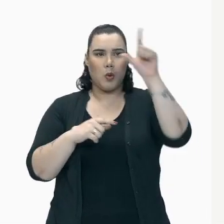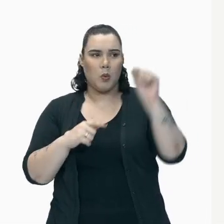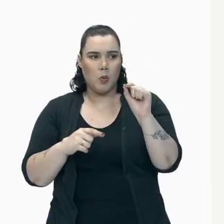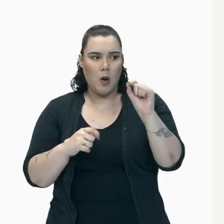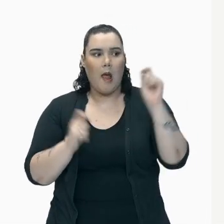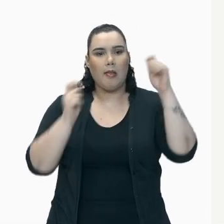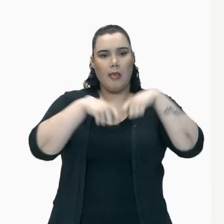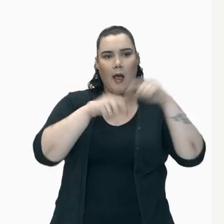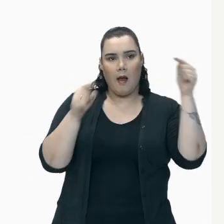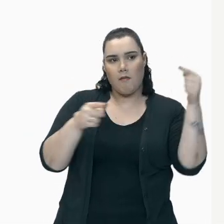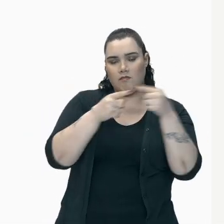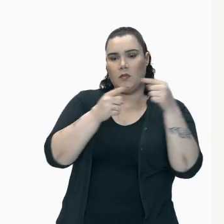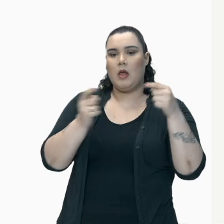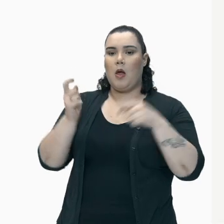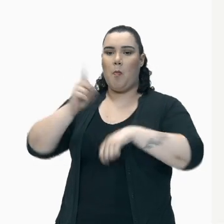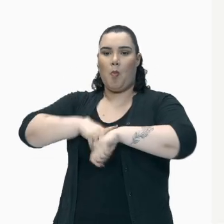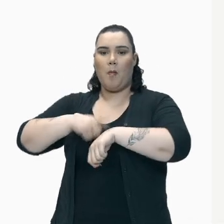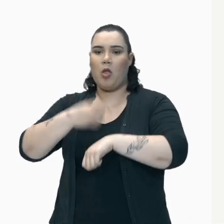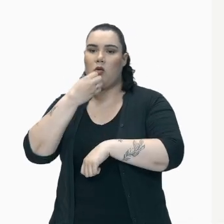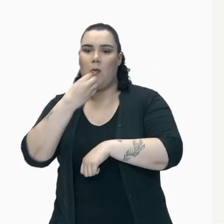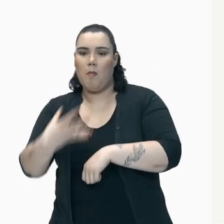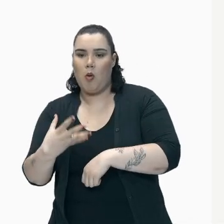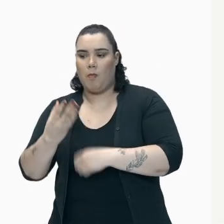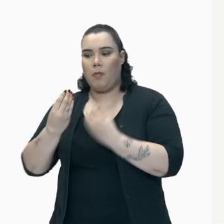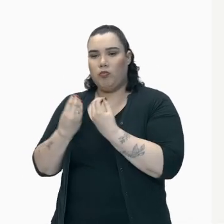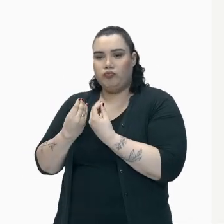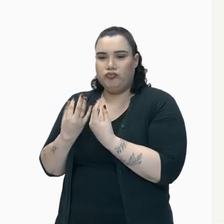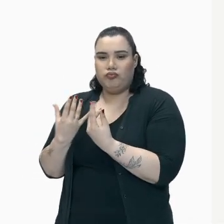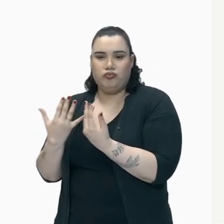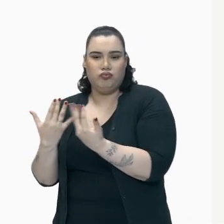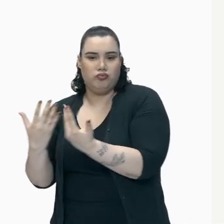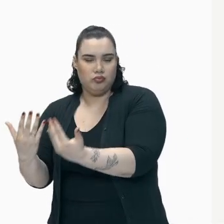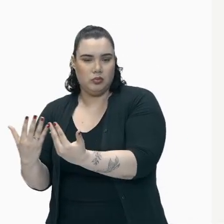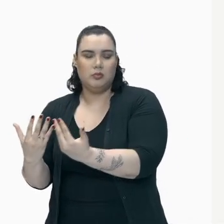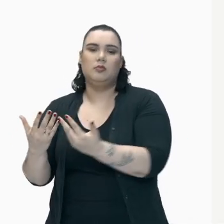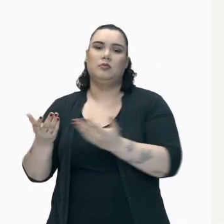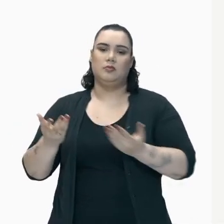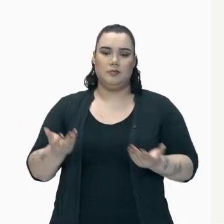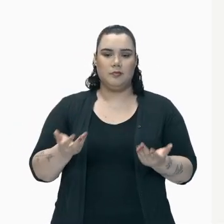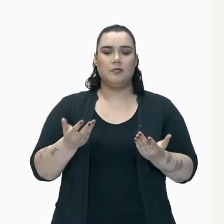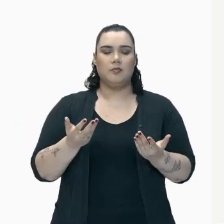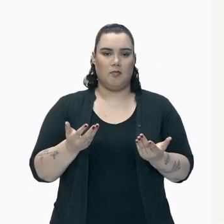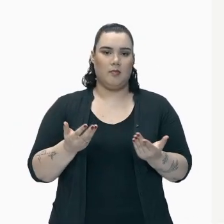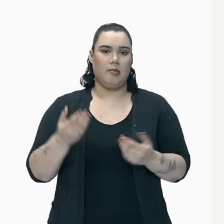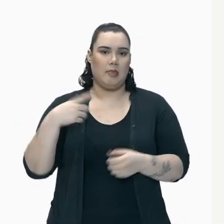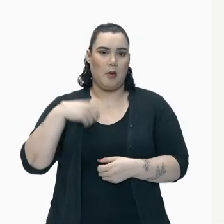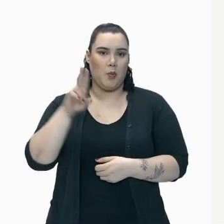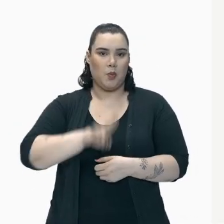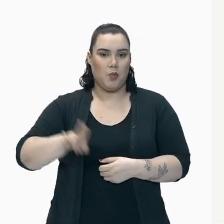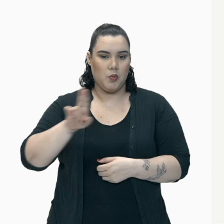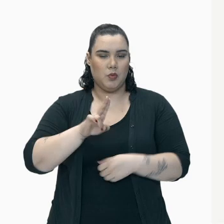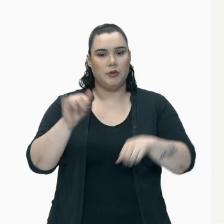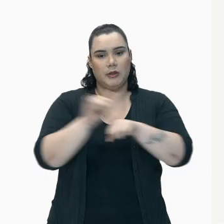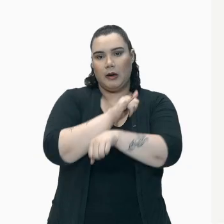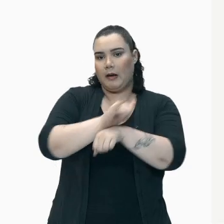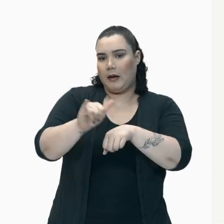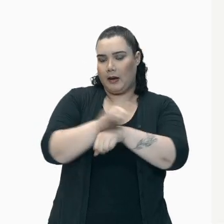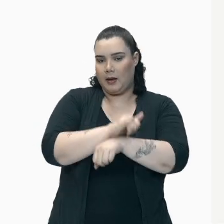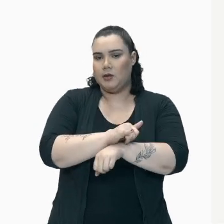né? Na agricultura. Então eles usavam para definir o melhor período para o